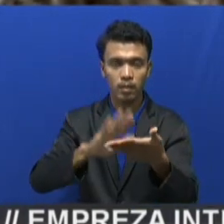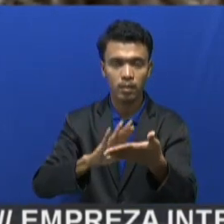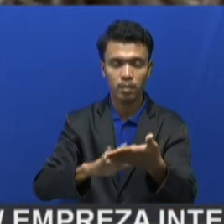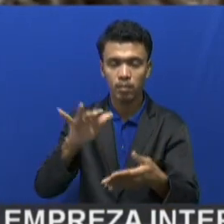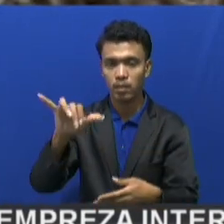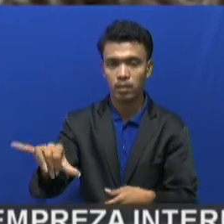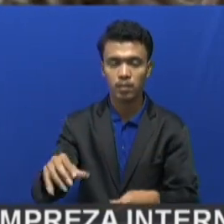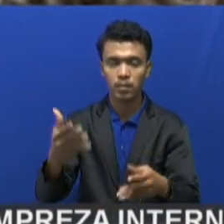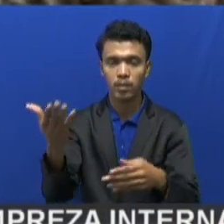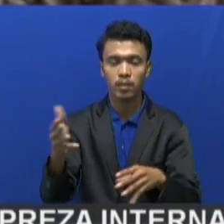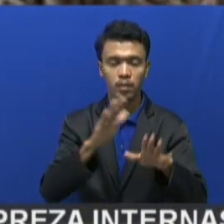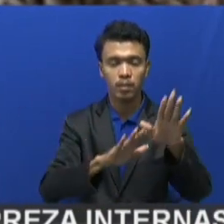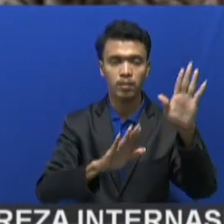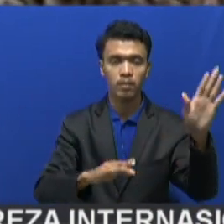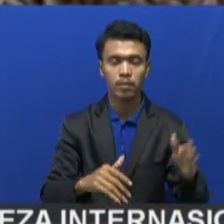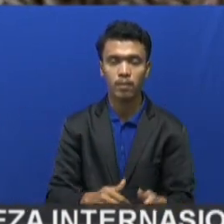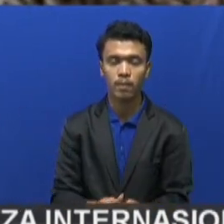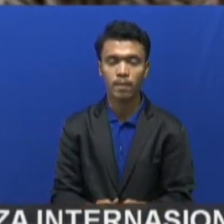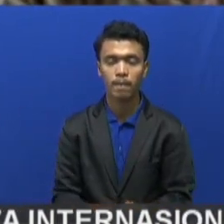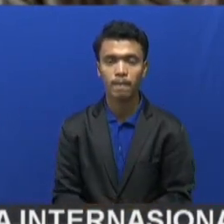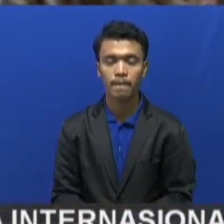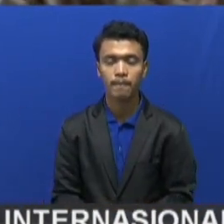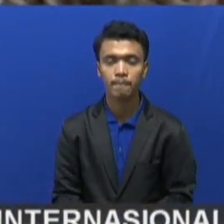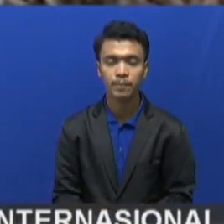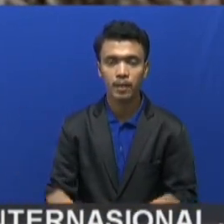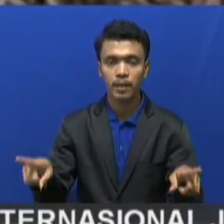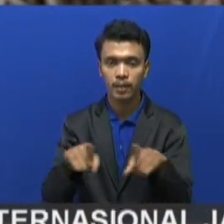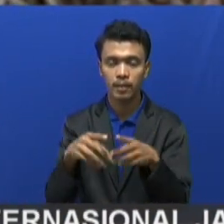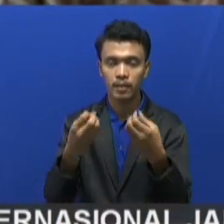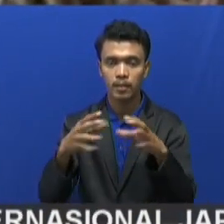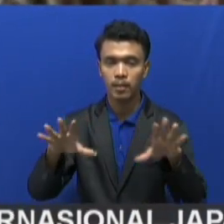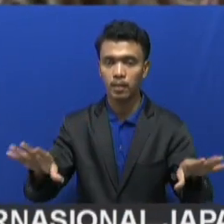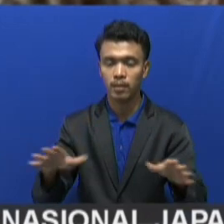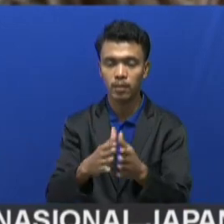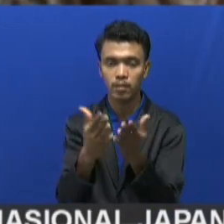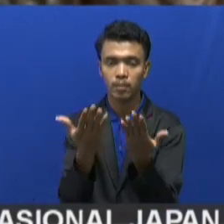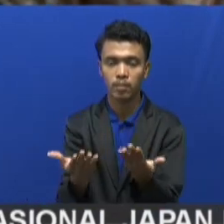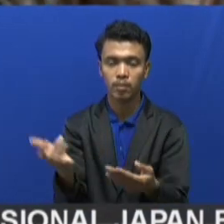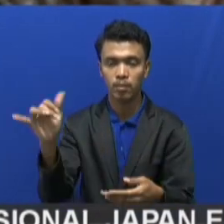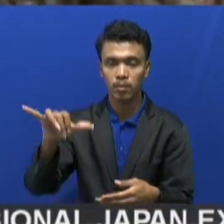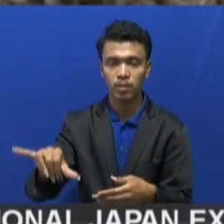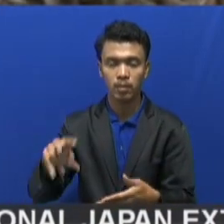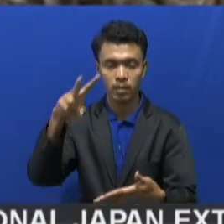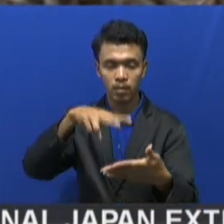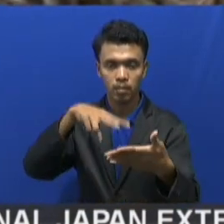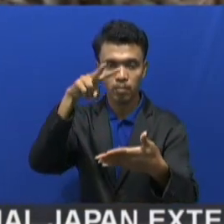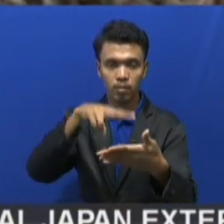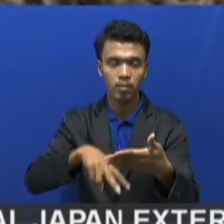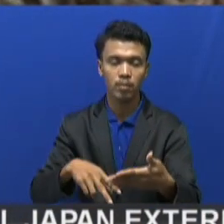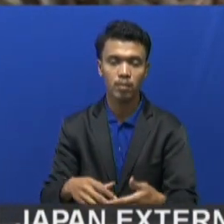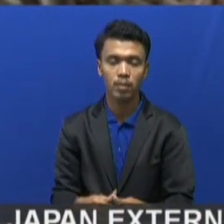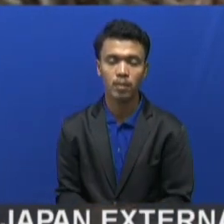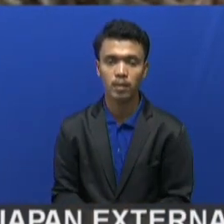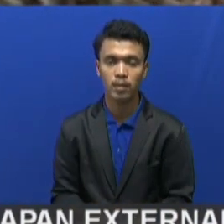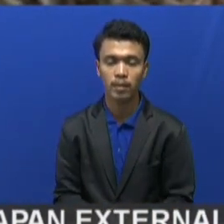ser em áreas rurais, quantas facilidades de hoje ler livros para ser ler, usar de revista La FAEC, Macanor em